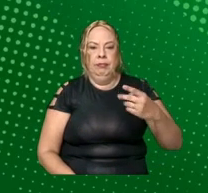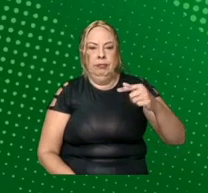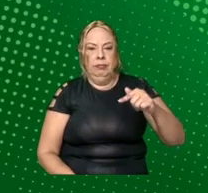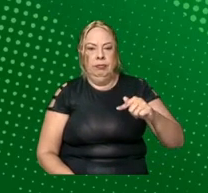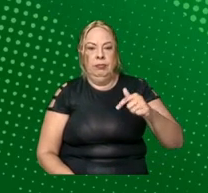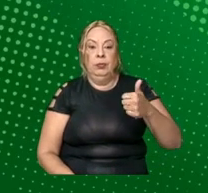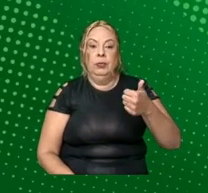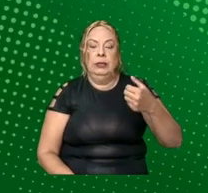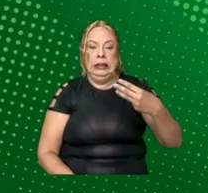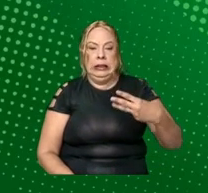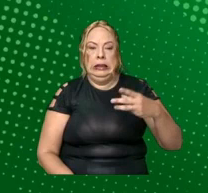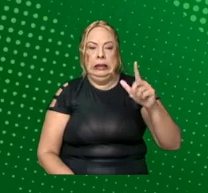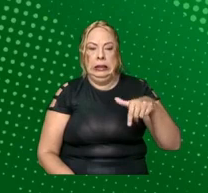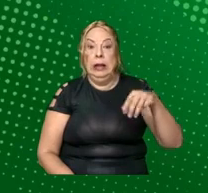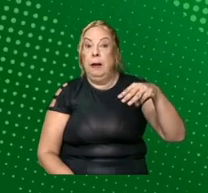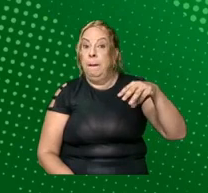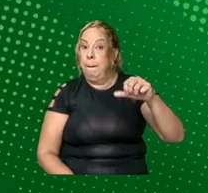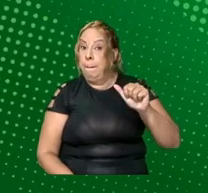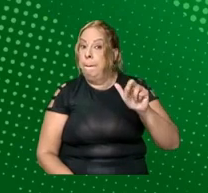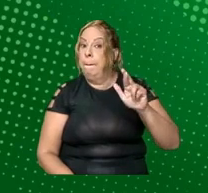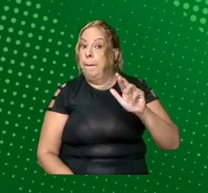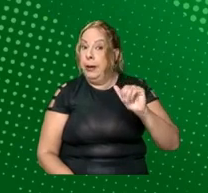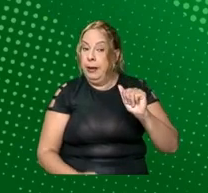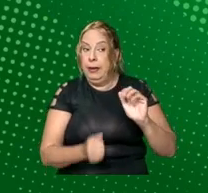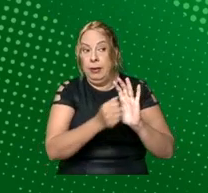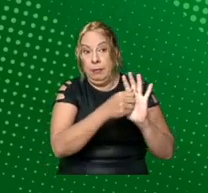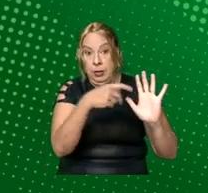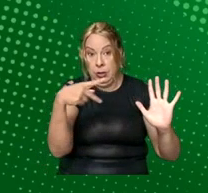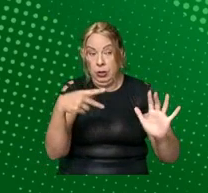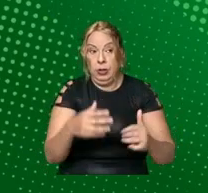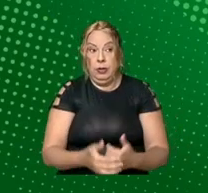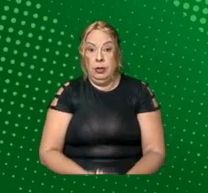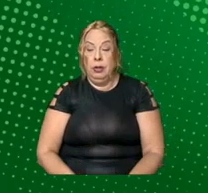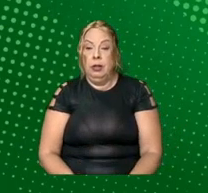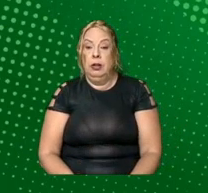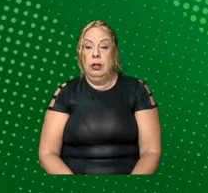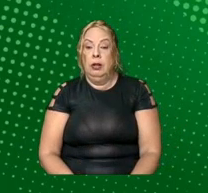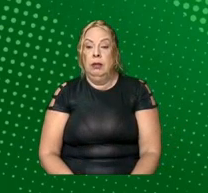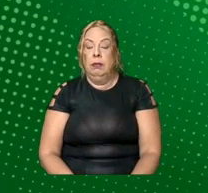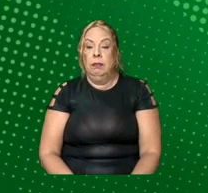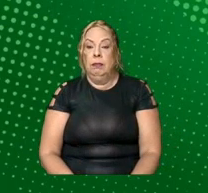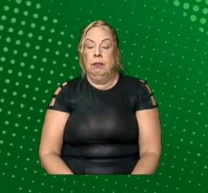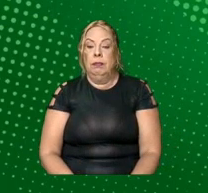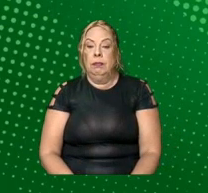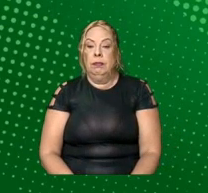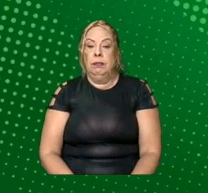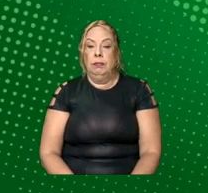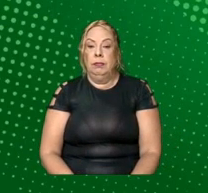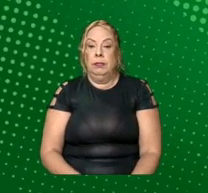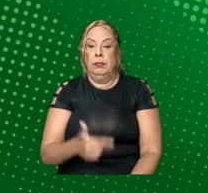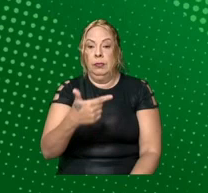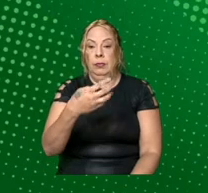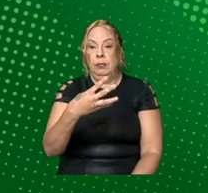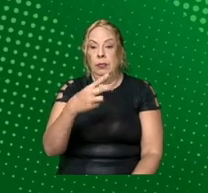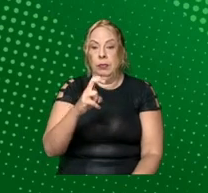704713, a Maria Juliana, pela venda online, leva 500 reais. E agora, vamos lá, vamos lá, vamos lá.